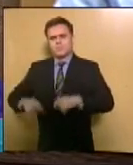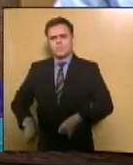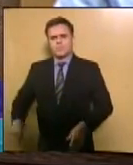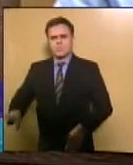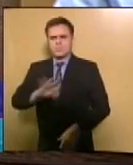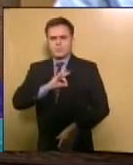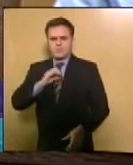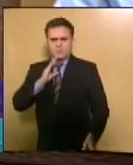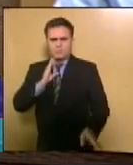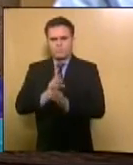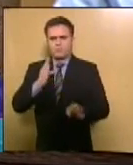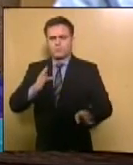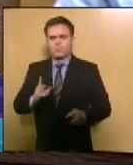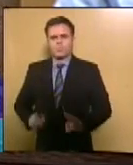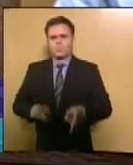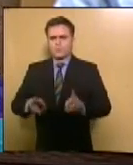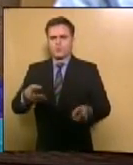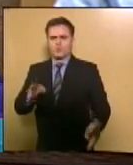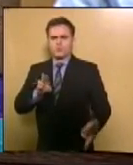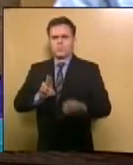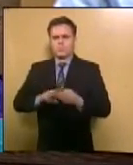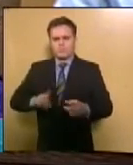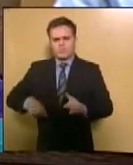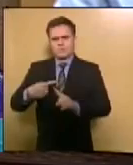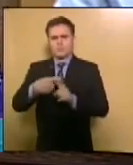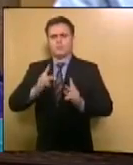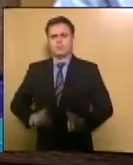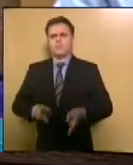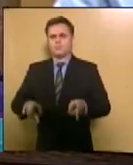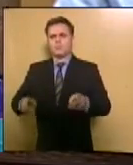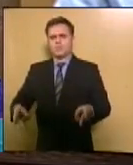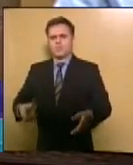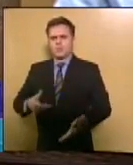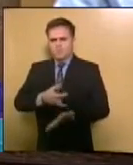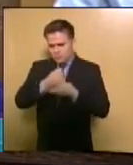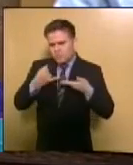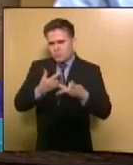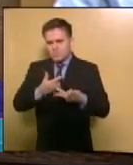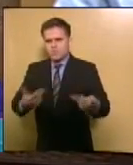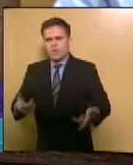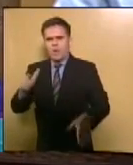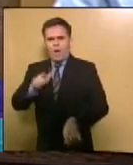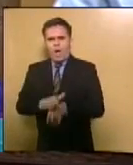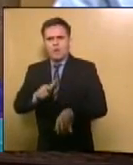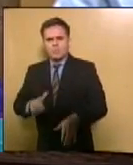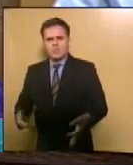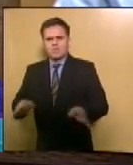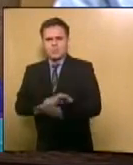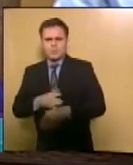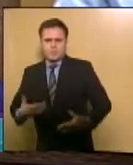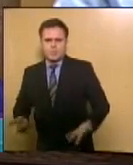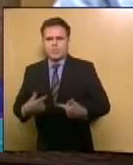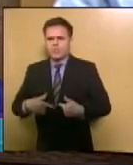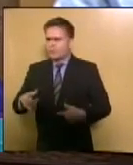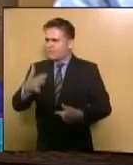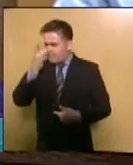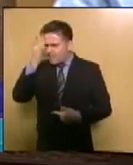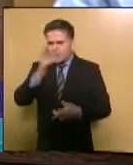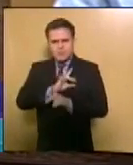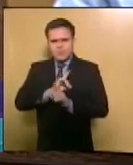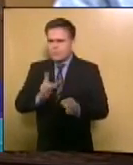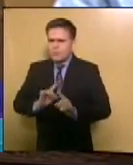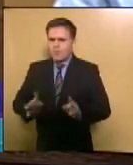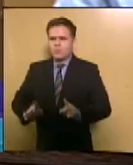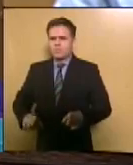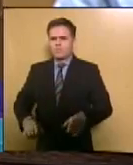atuante nesse sentido a gente Prende muito a gente aprende muita a droga e aprende muita arma e isso não estava fazendo com que os índices de